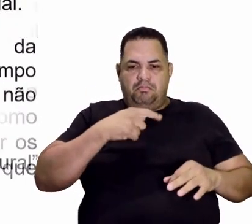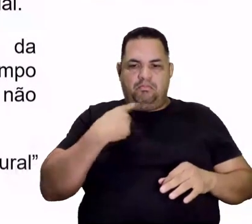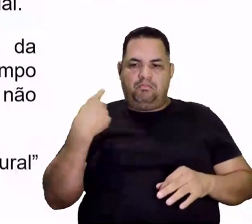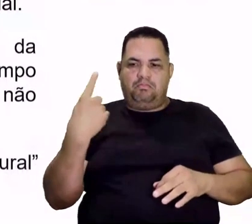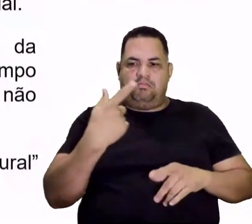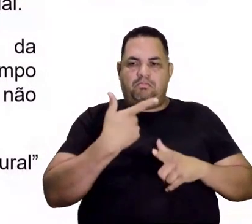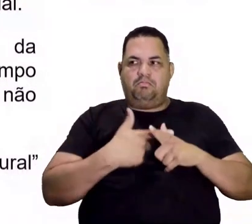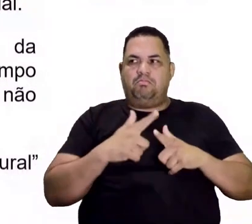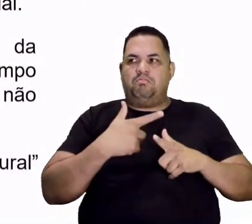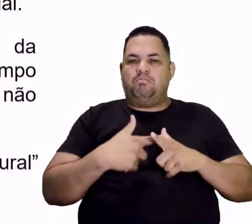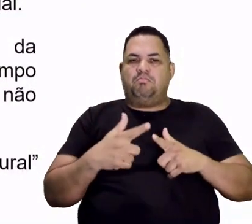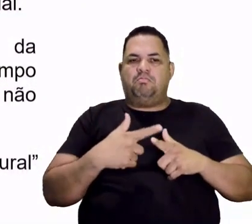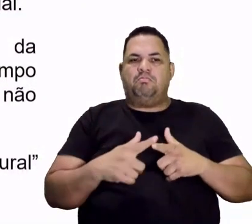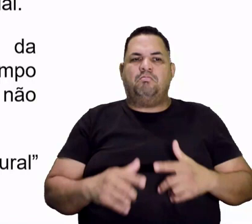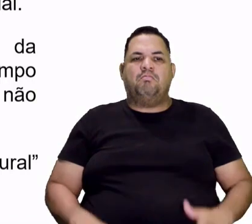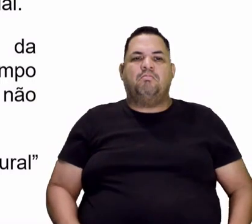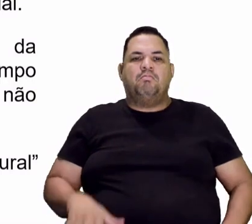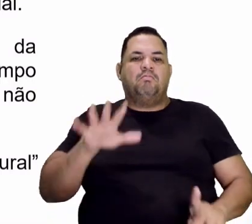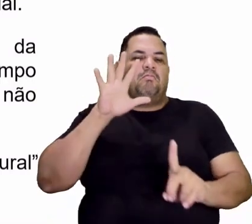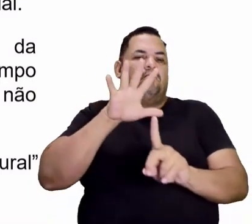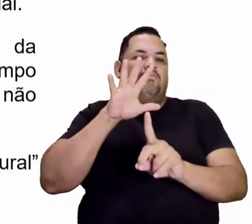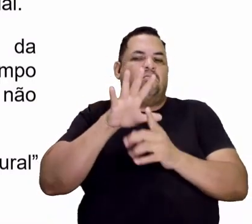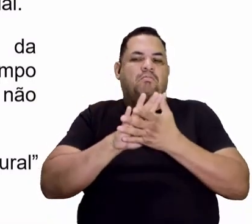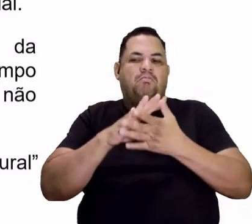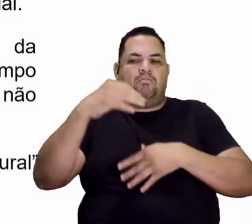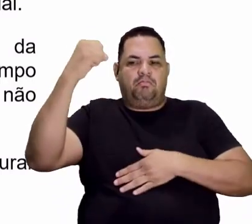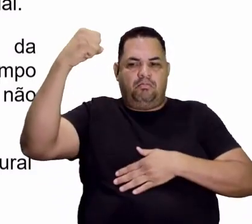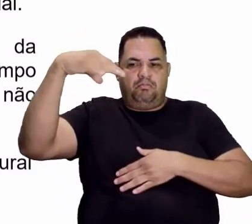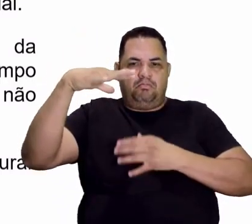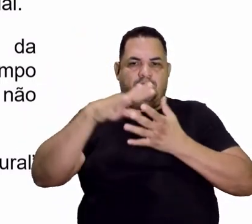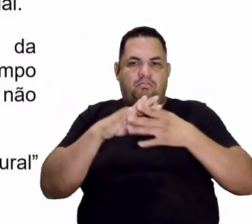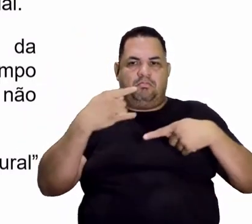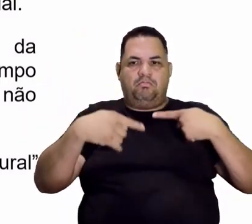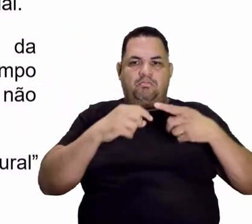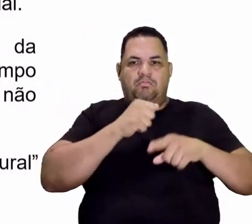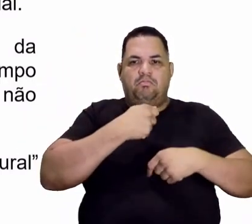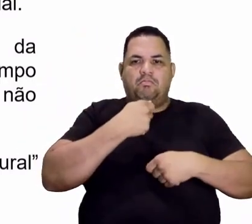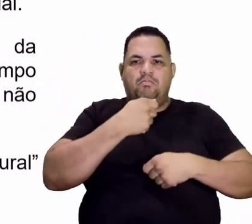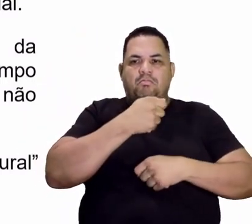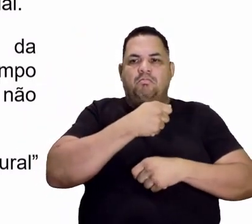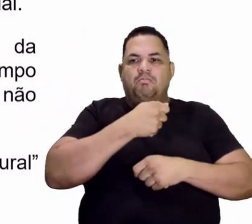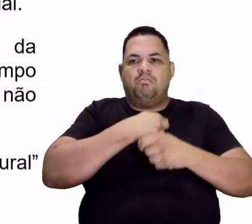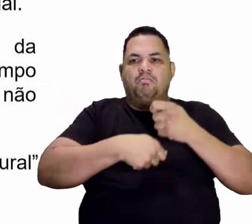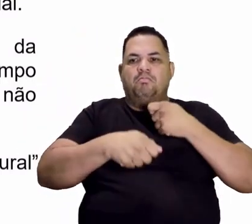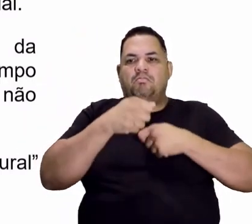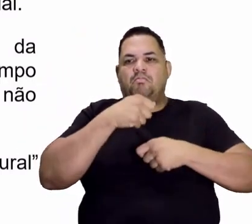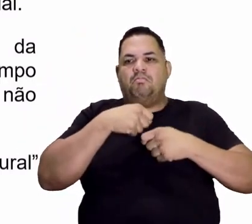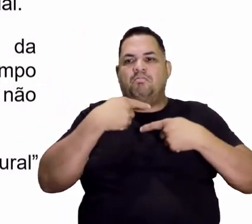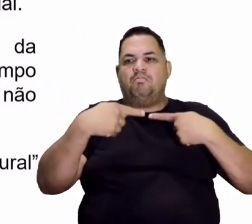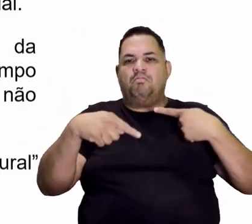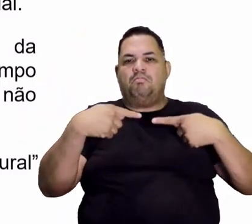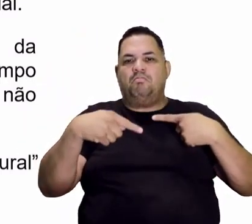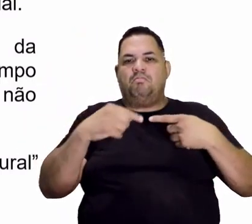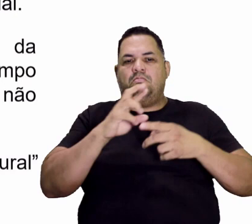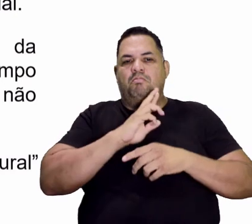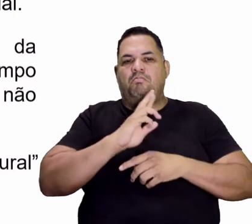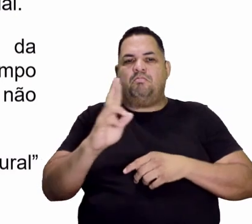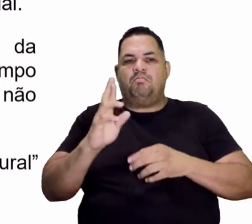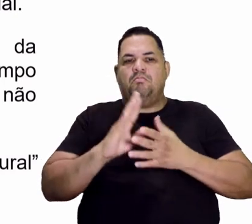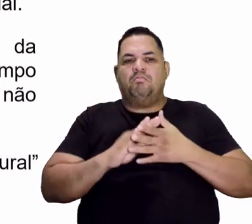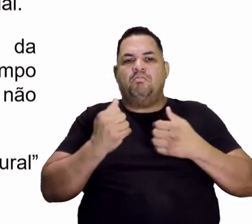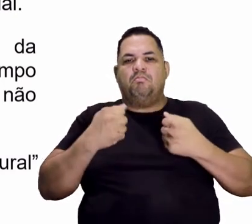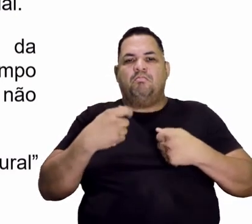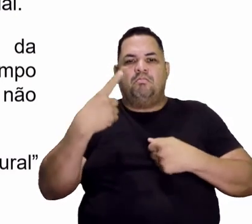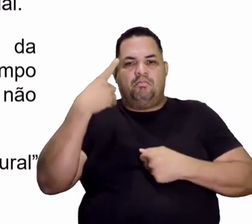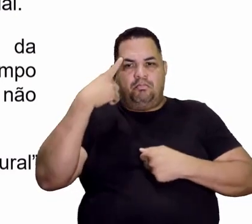rodeavam. A influência dos iluministas na política, na economia e na religião. Os poderes